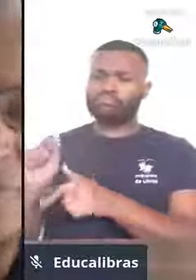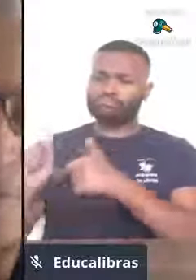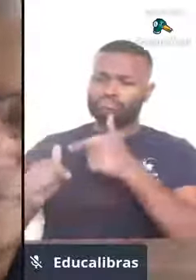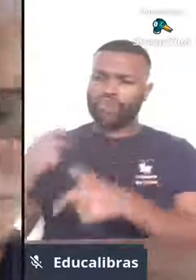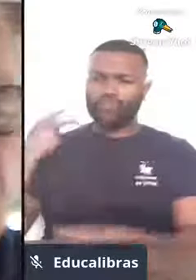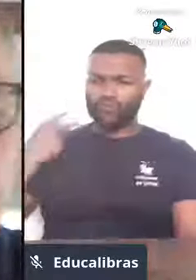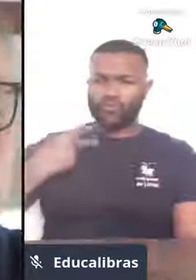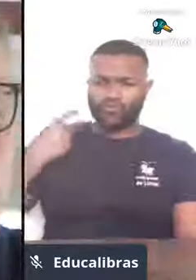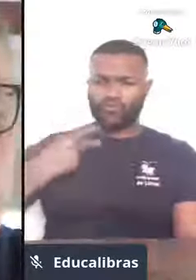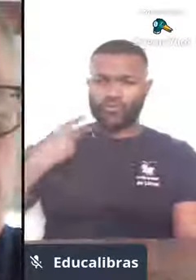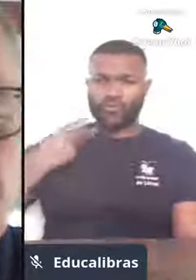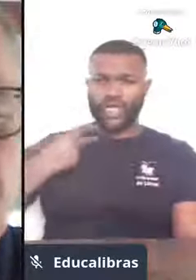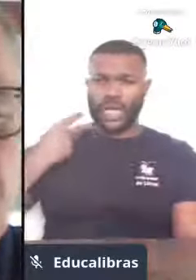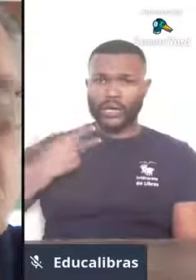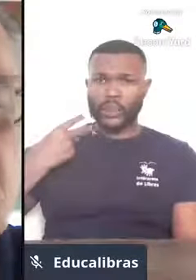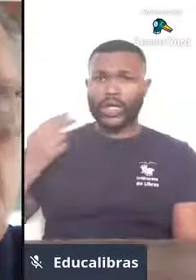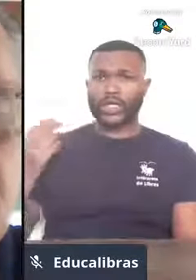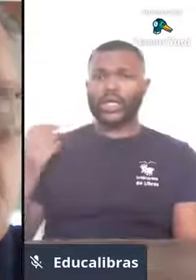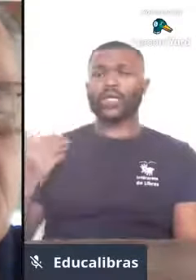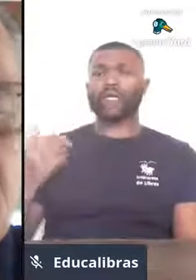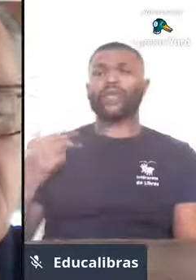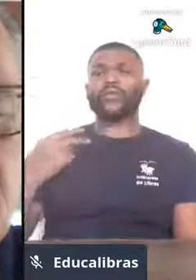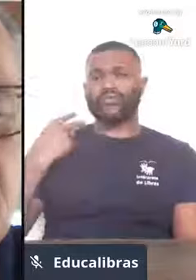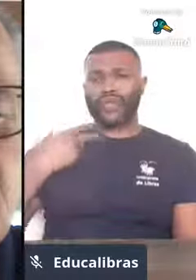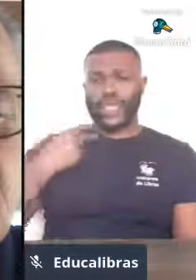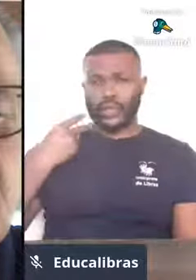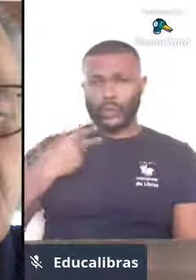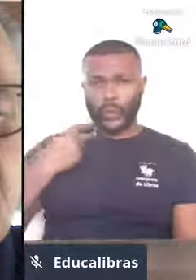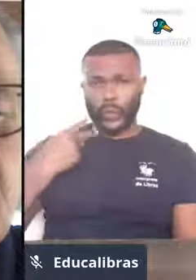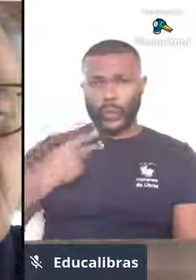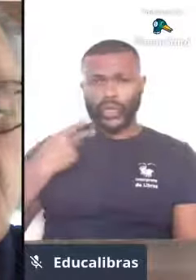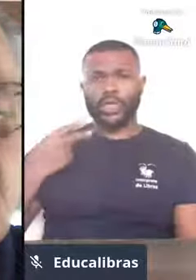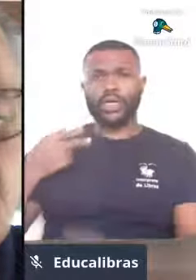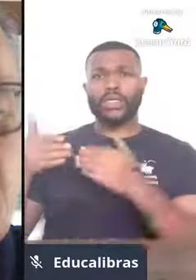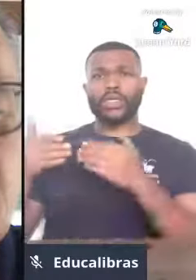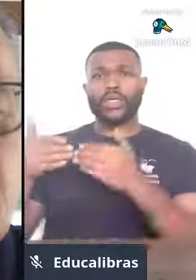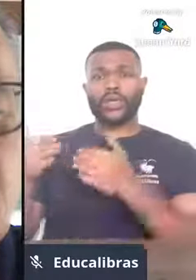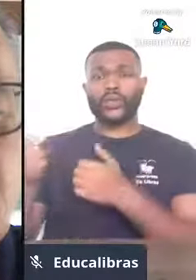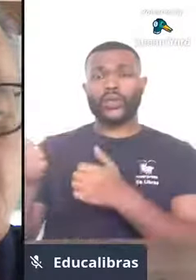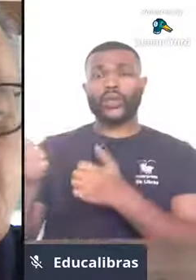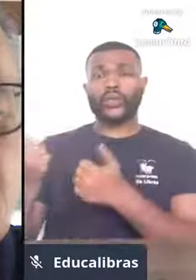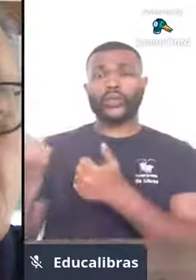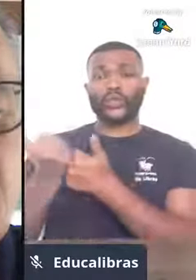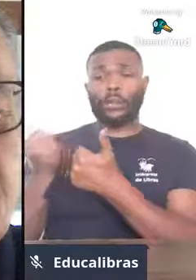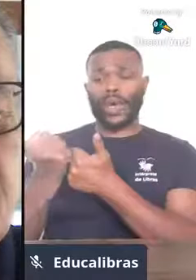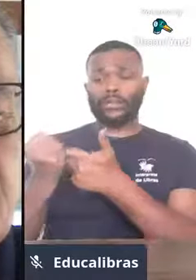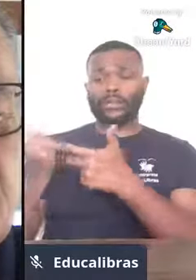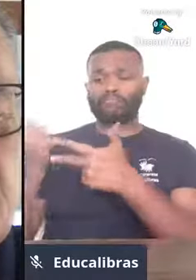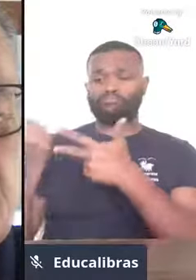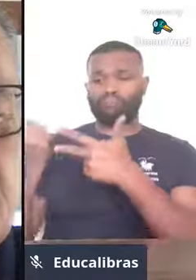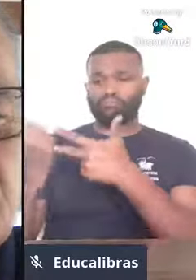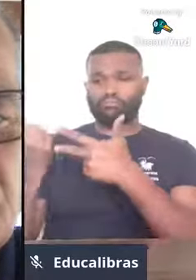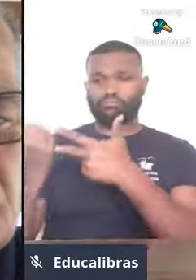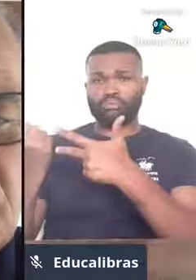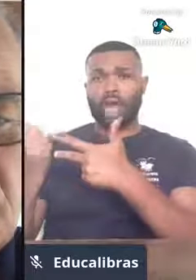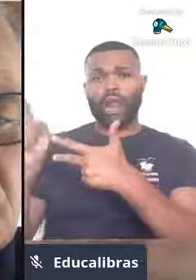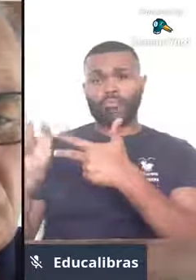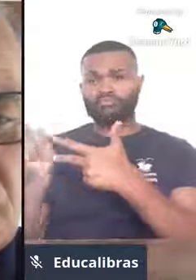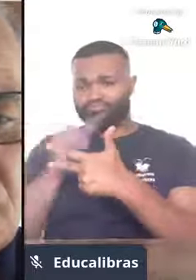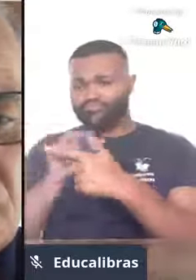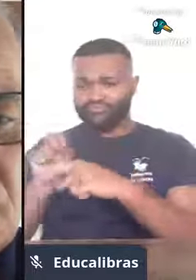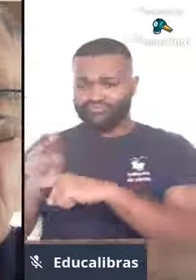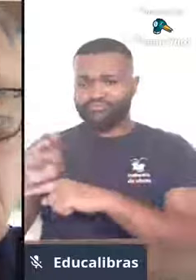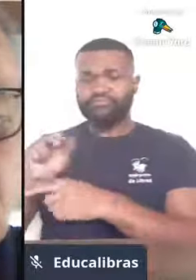foi chamada, ou seja, abriu a suplência para assumir. Da secretaria